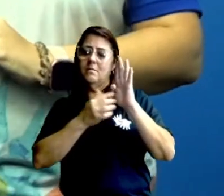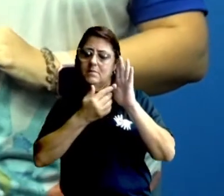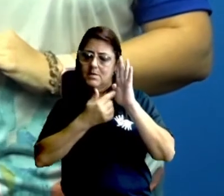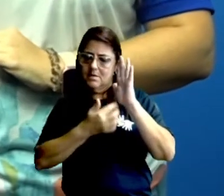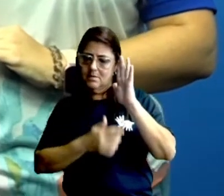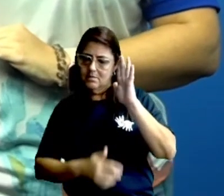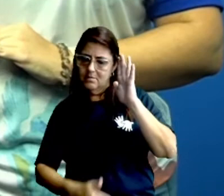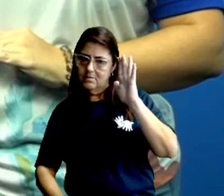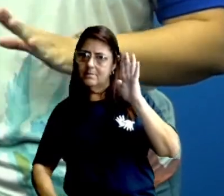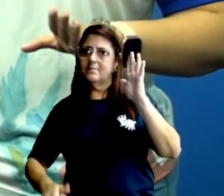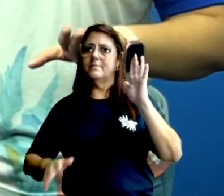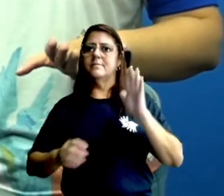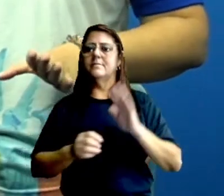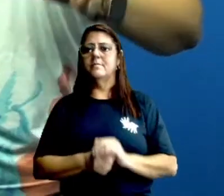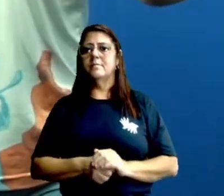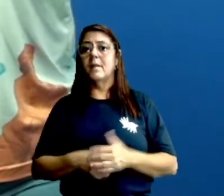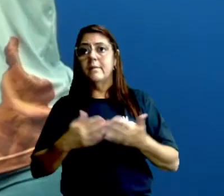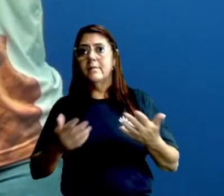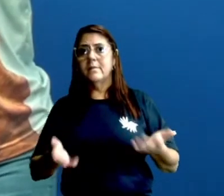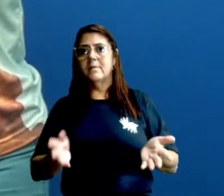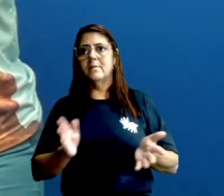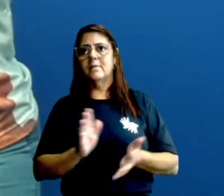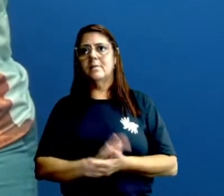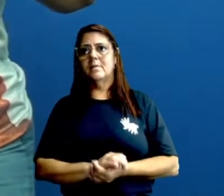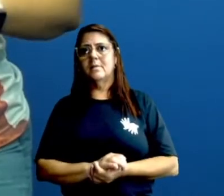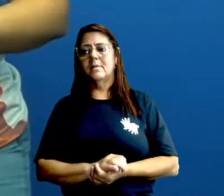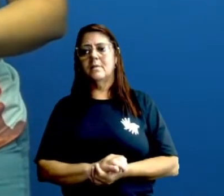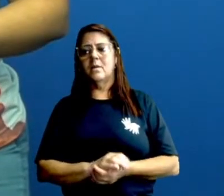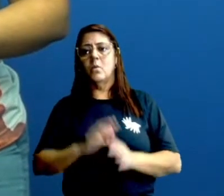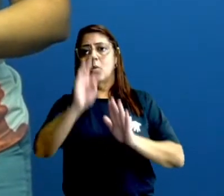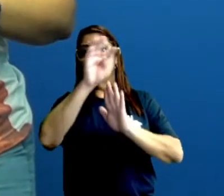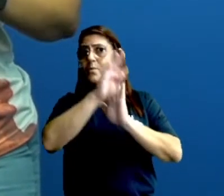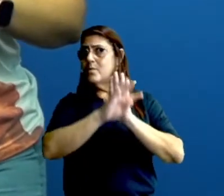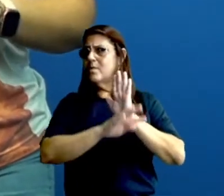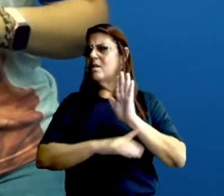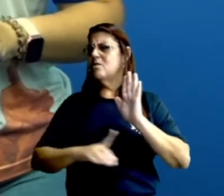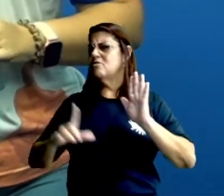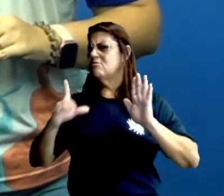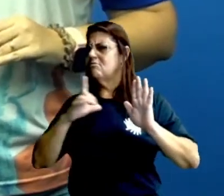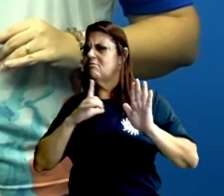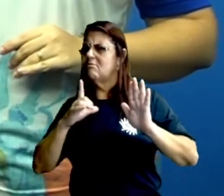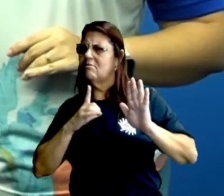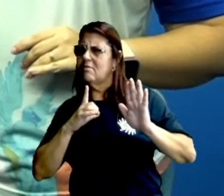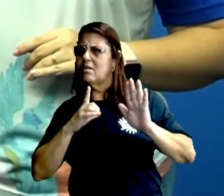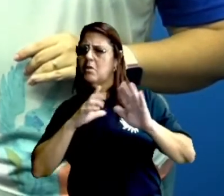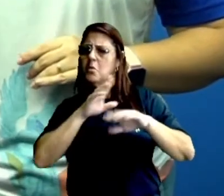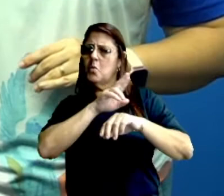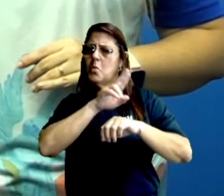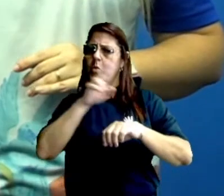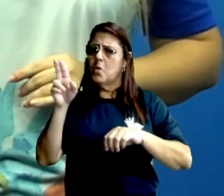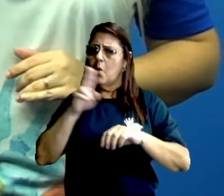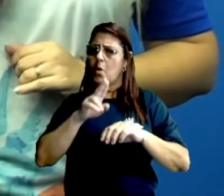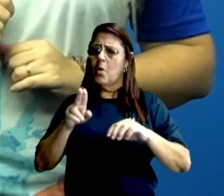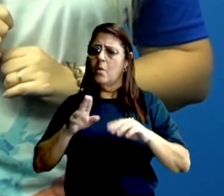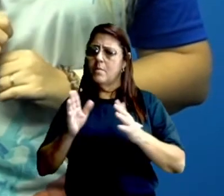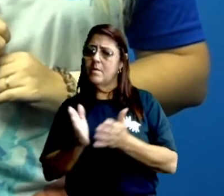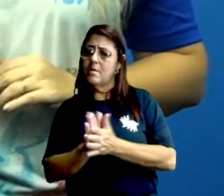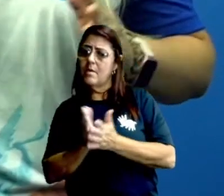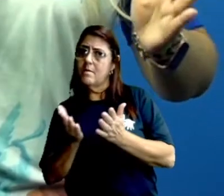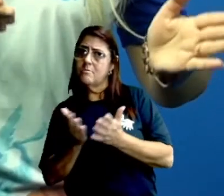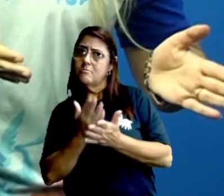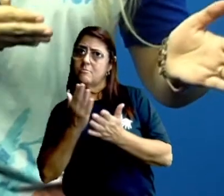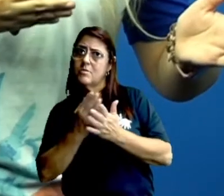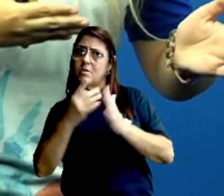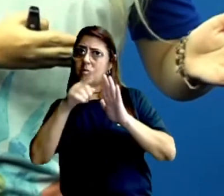e assim por diante. Então, aquele texto que tem ali lá na chamada da sua professora é uma